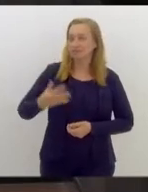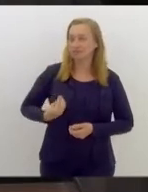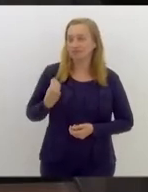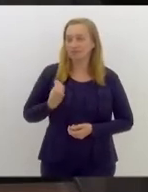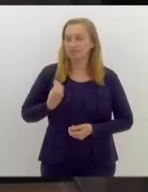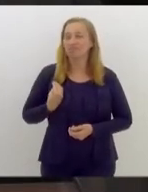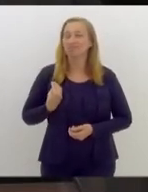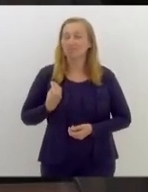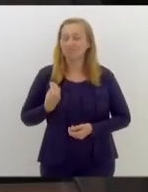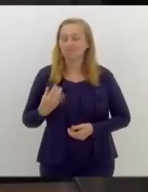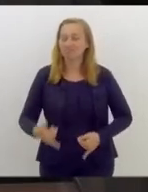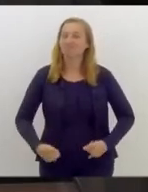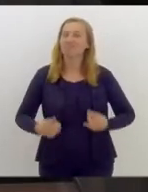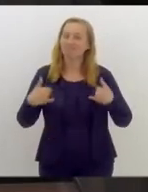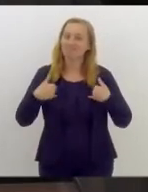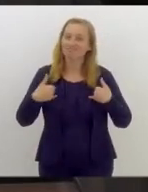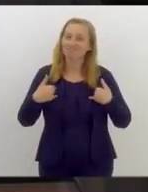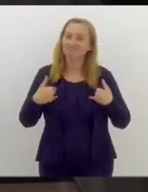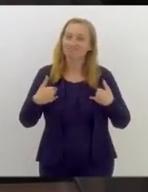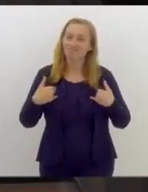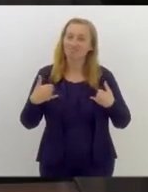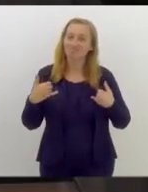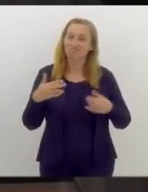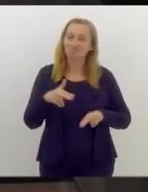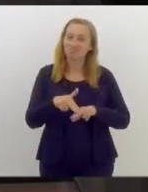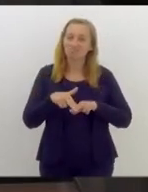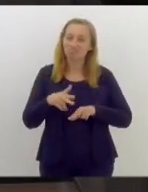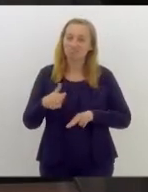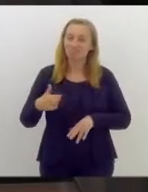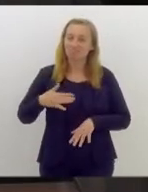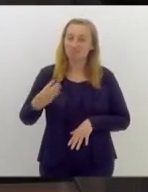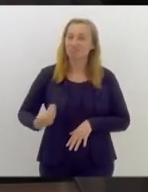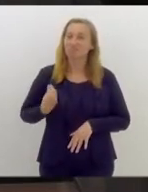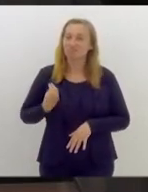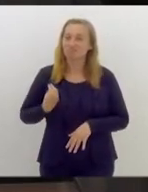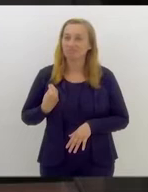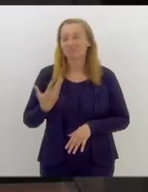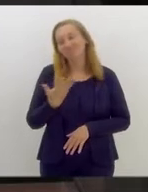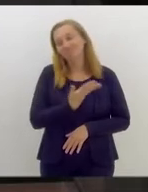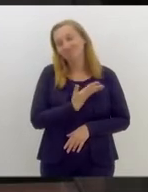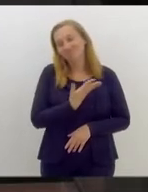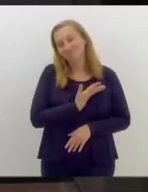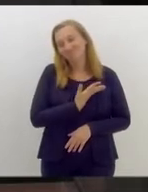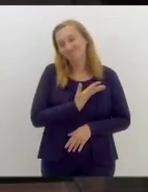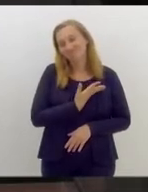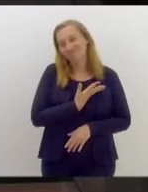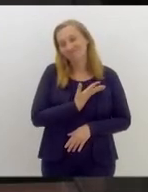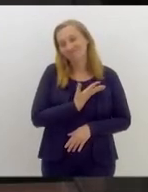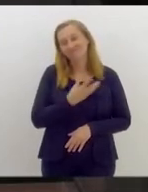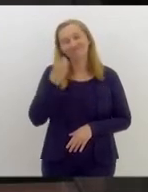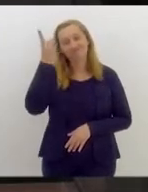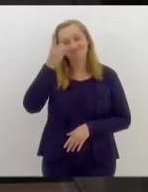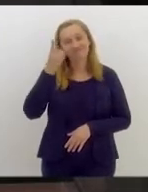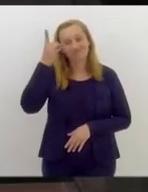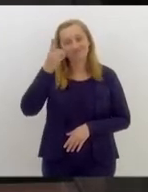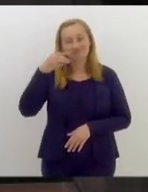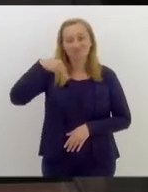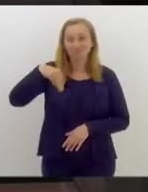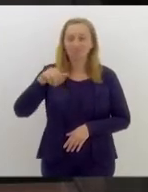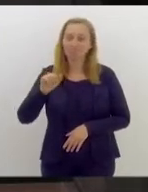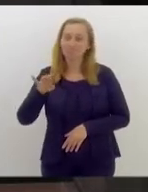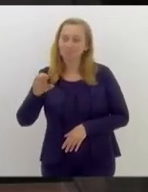fonte inesgotável de orgulho e razão maior do meu viver. Ao meu amigo e deputado Marcos